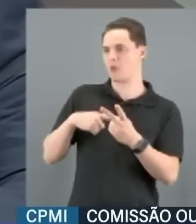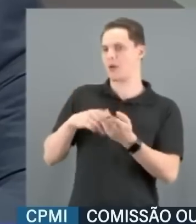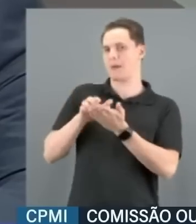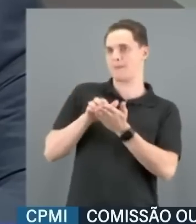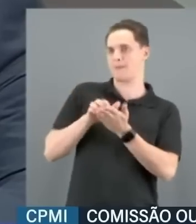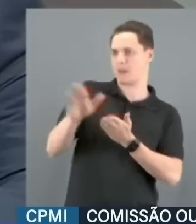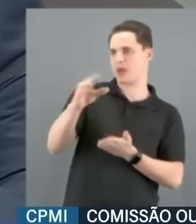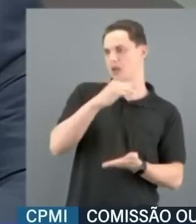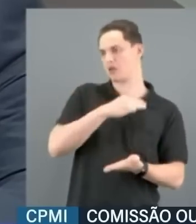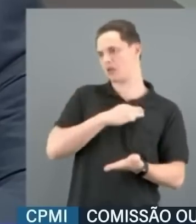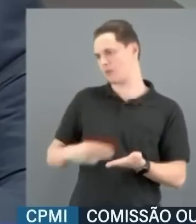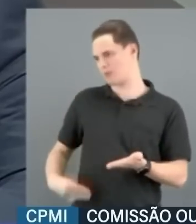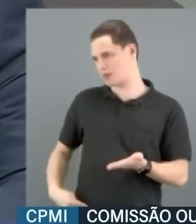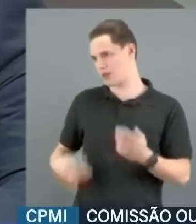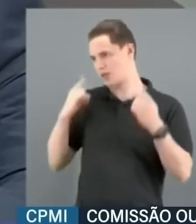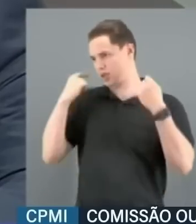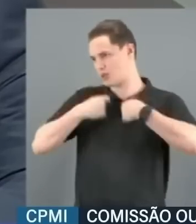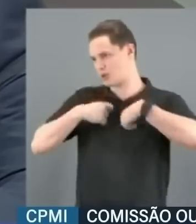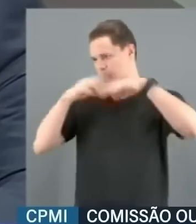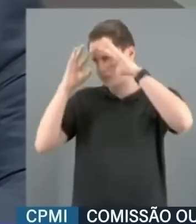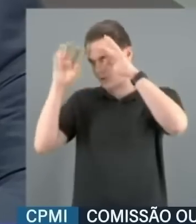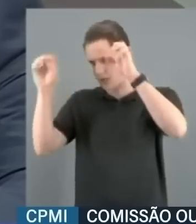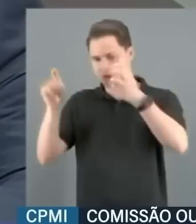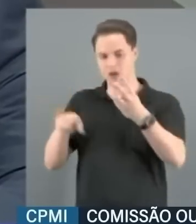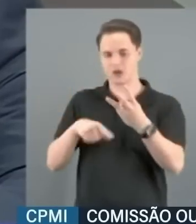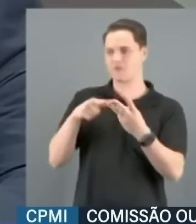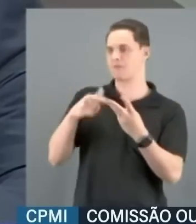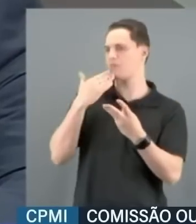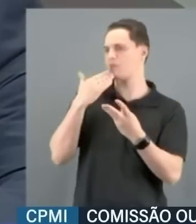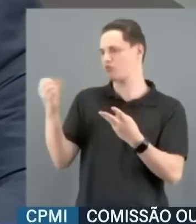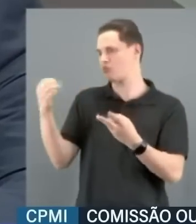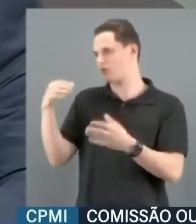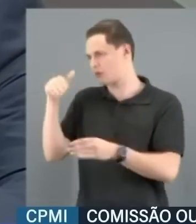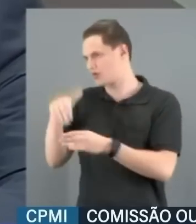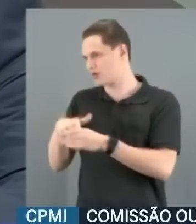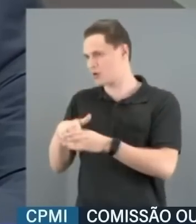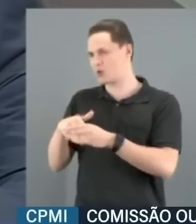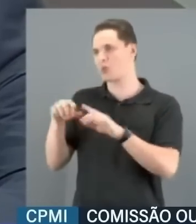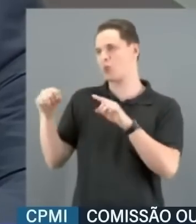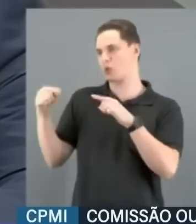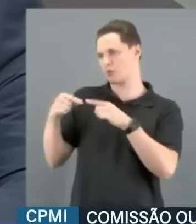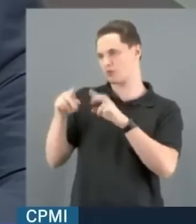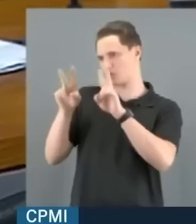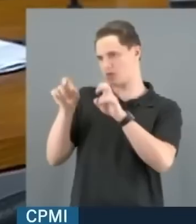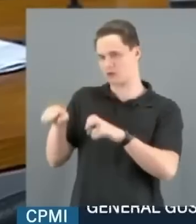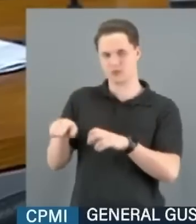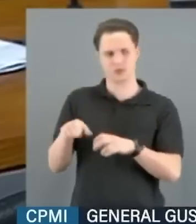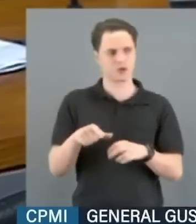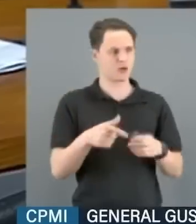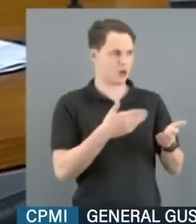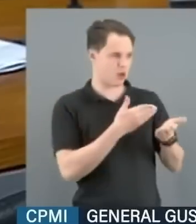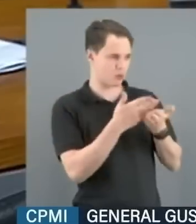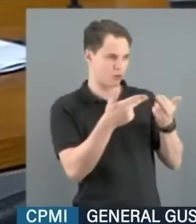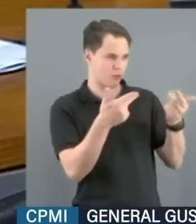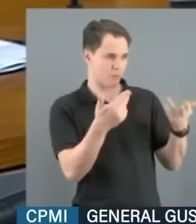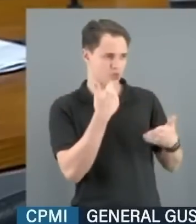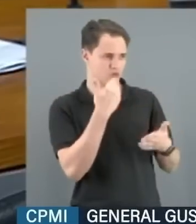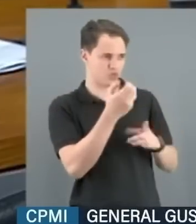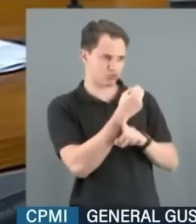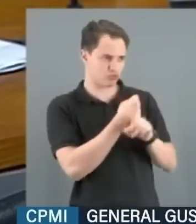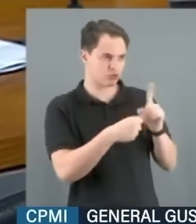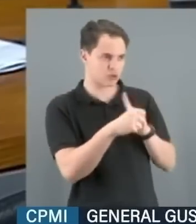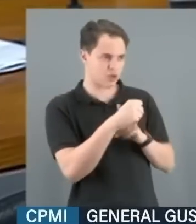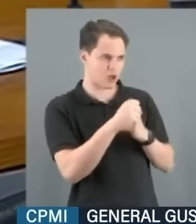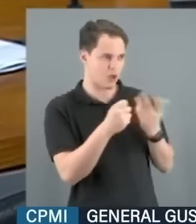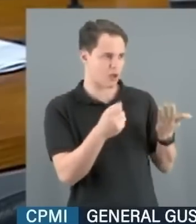de ministro do STF, pedindo novas eleições. Eram pautas nessa direção. Pautas sociais alguma? Alguma reivindicação feita para o senhor?